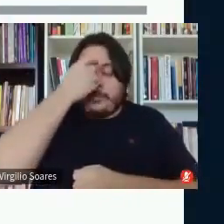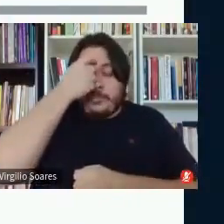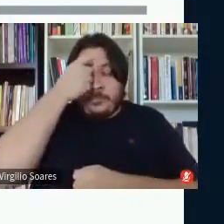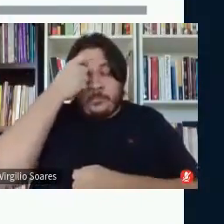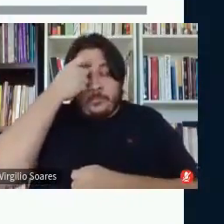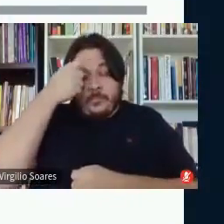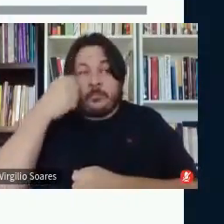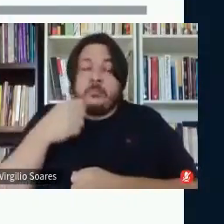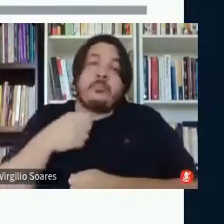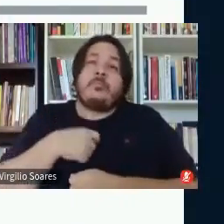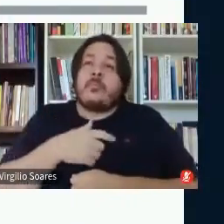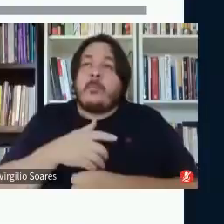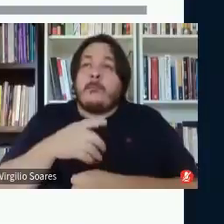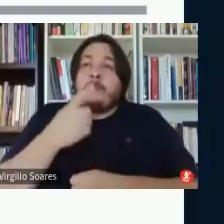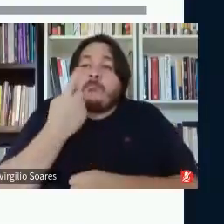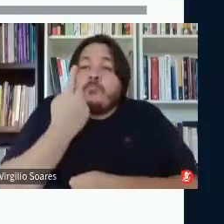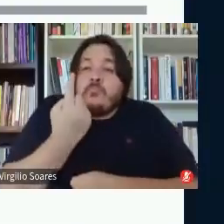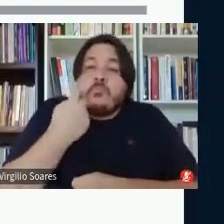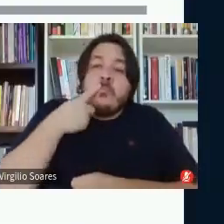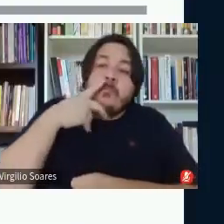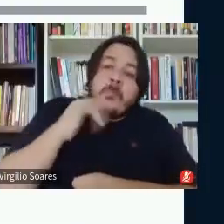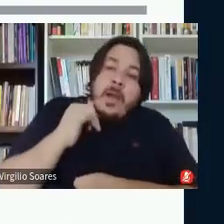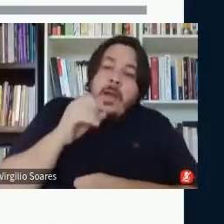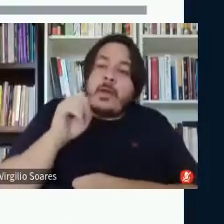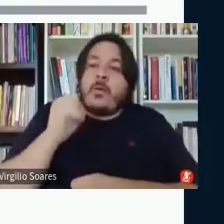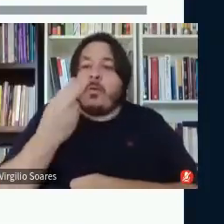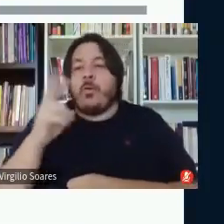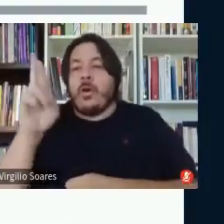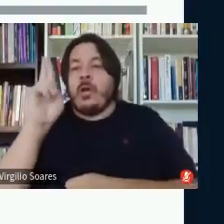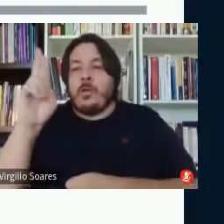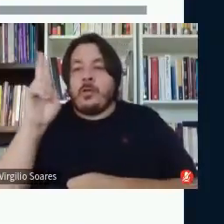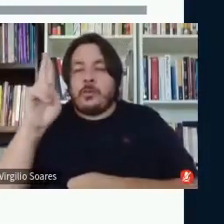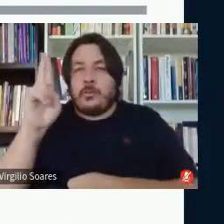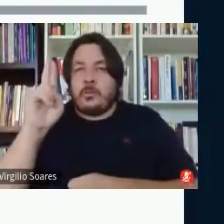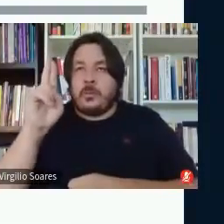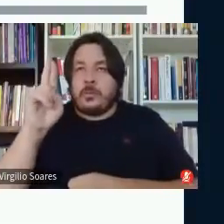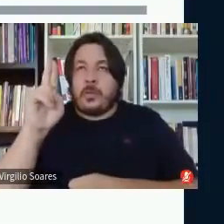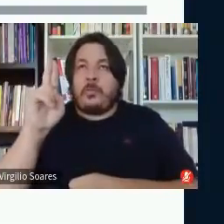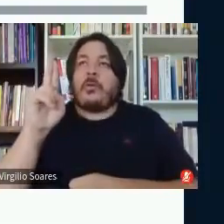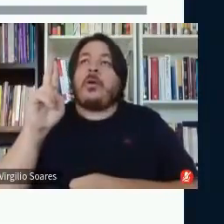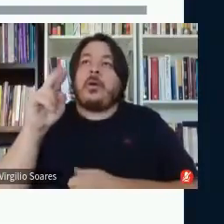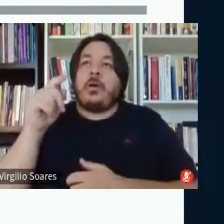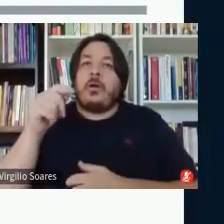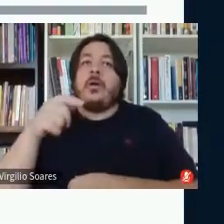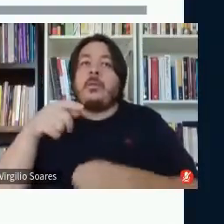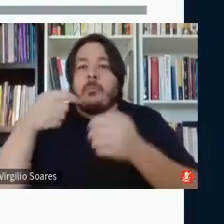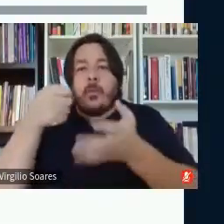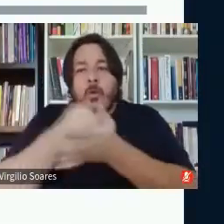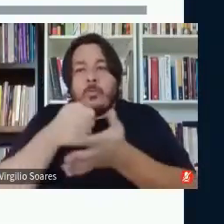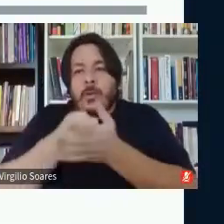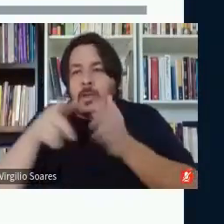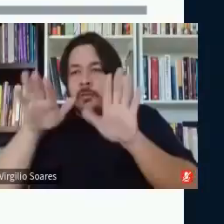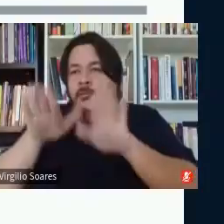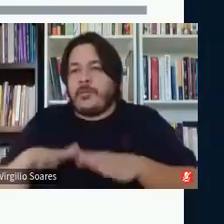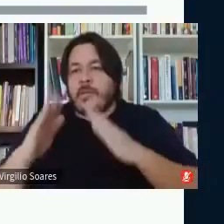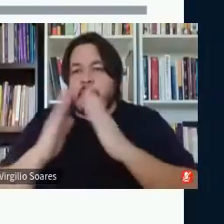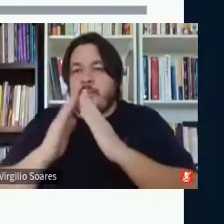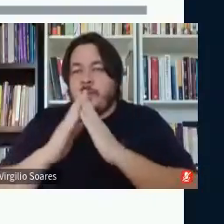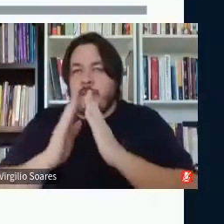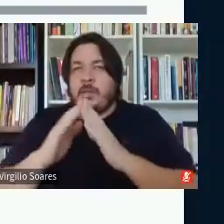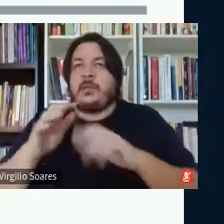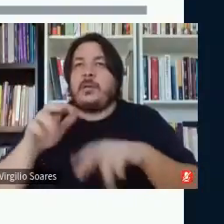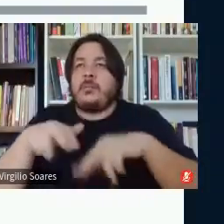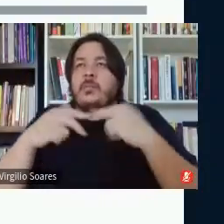de que pelo menos um pai ou responsável de filhos menores de 12 anos faria home office para favorecer a situação